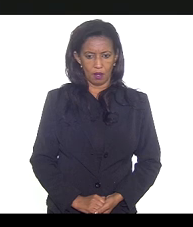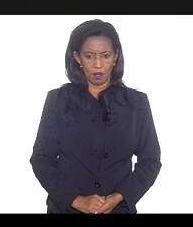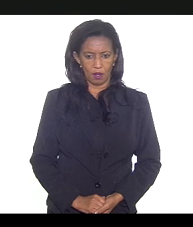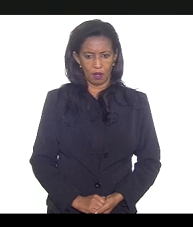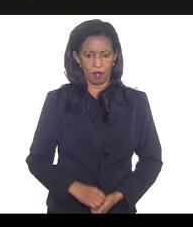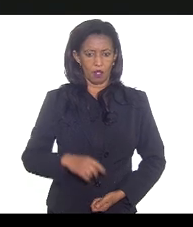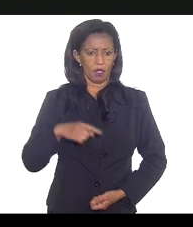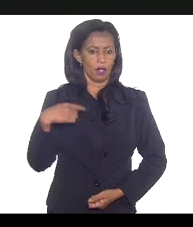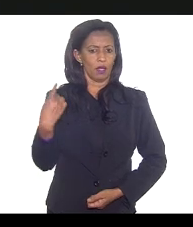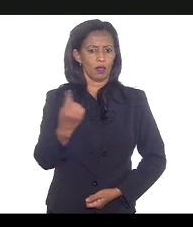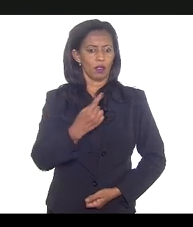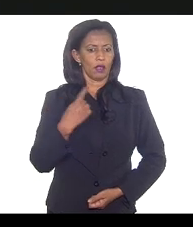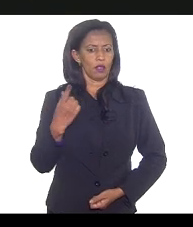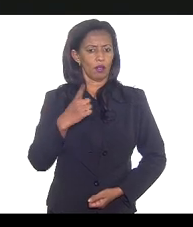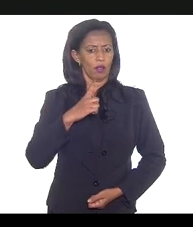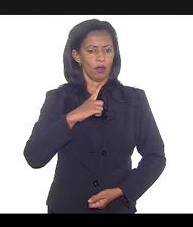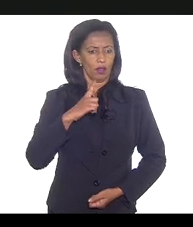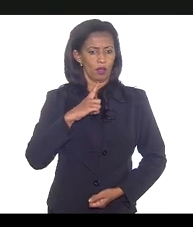Nós temos